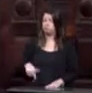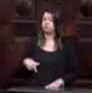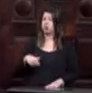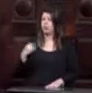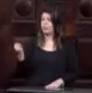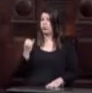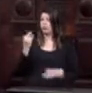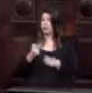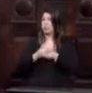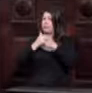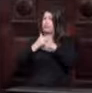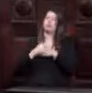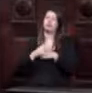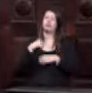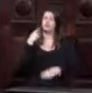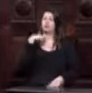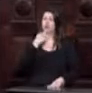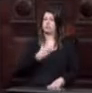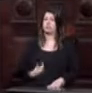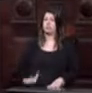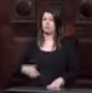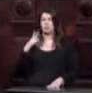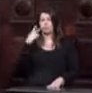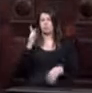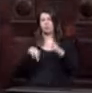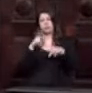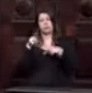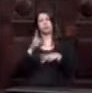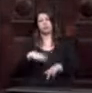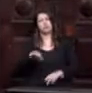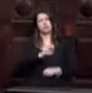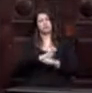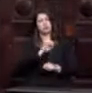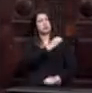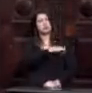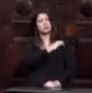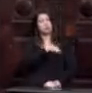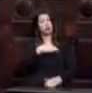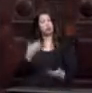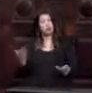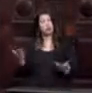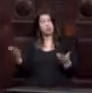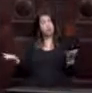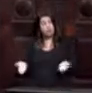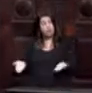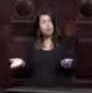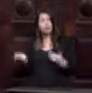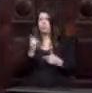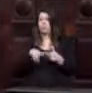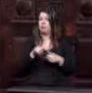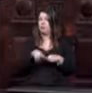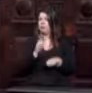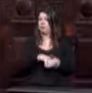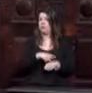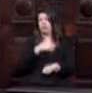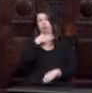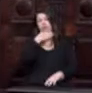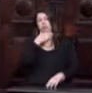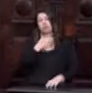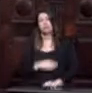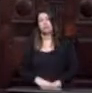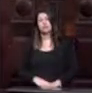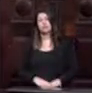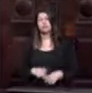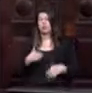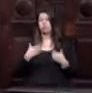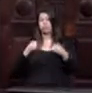papel da Defensoria Pública para a população do Estado do Rio de Janeiro, ainda mais agora, no momento de crise em que vivemos. Eu